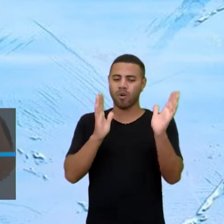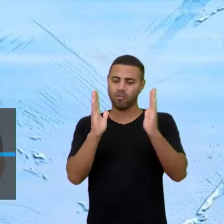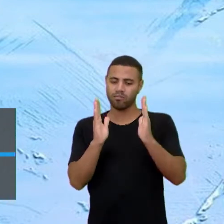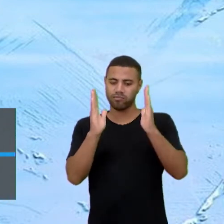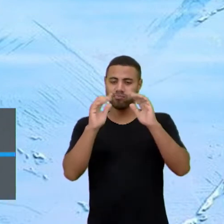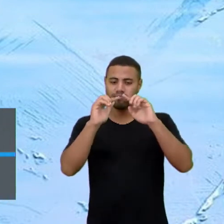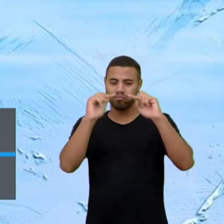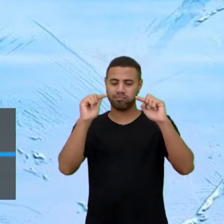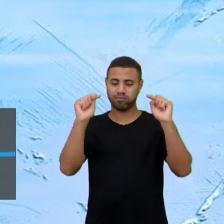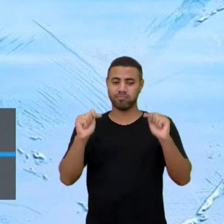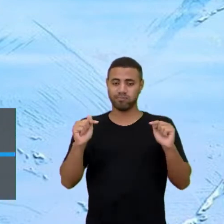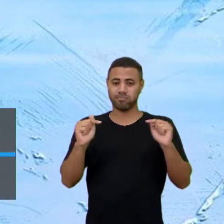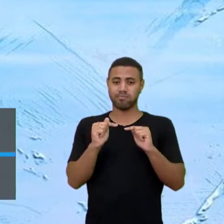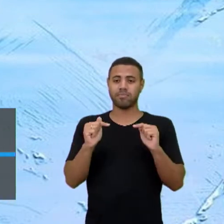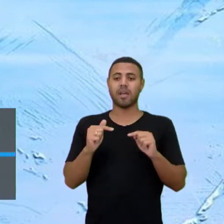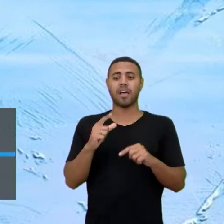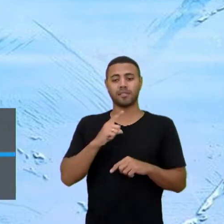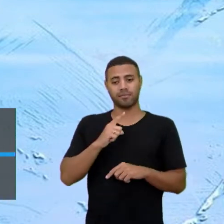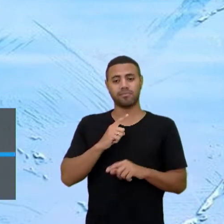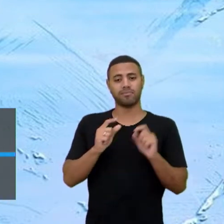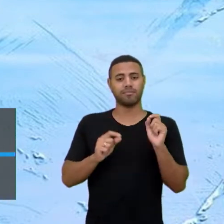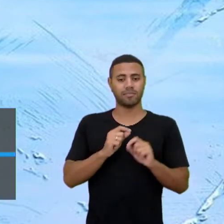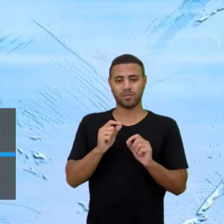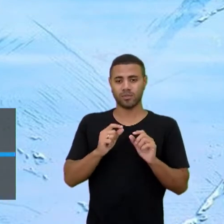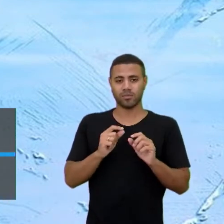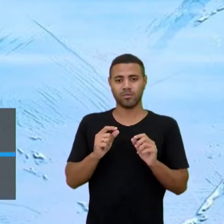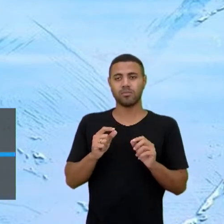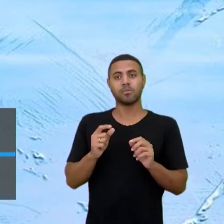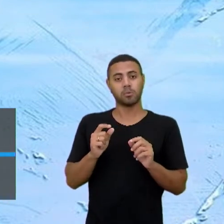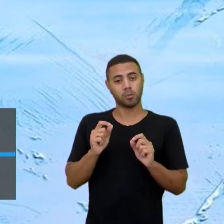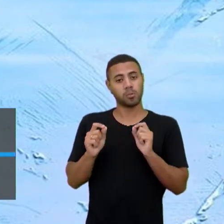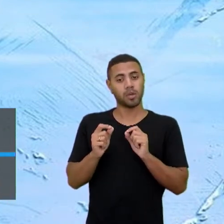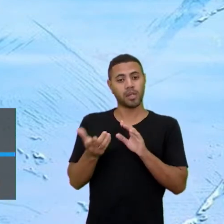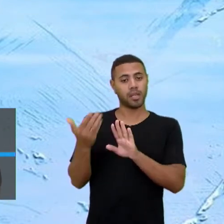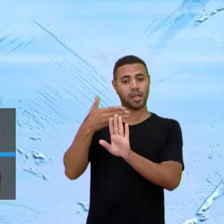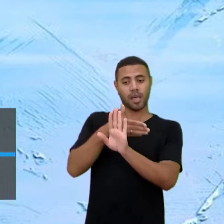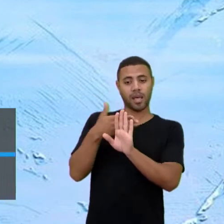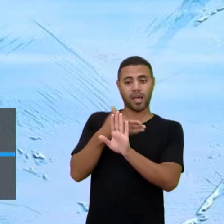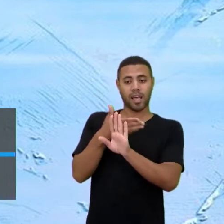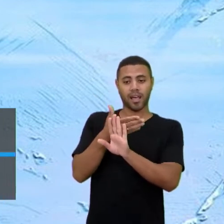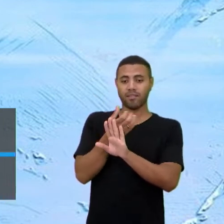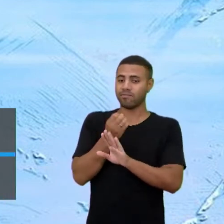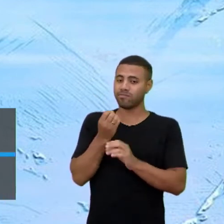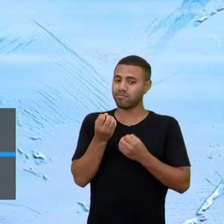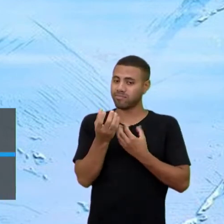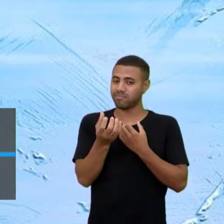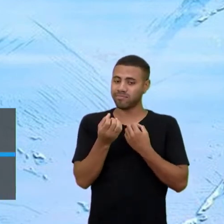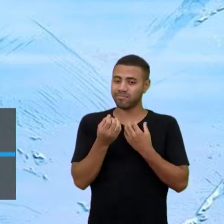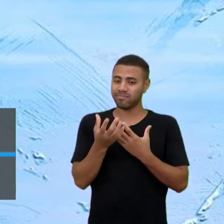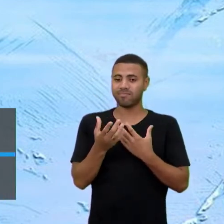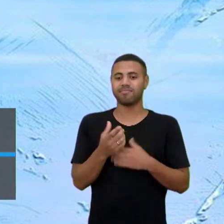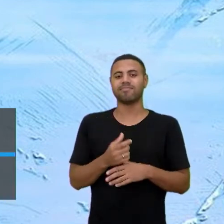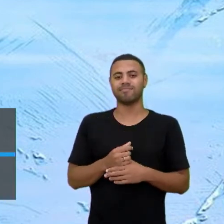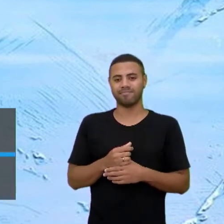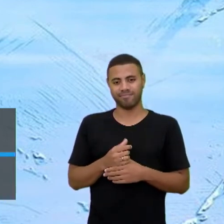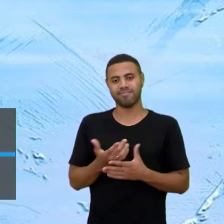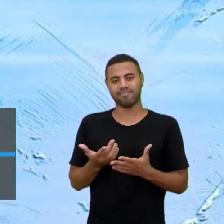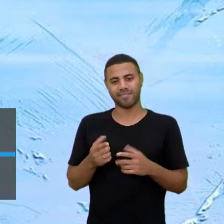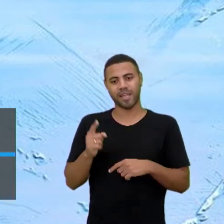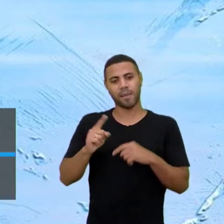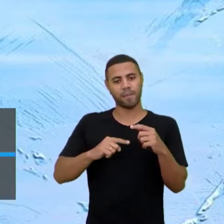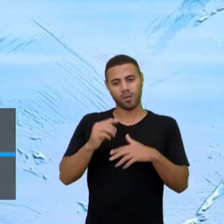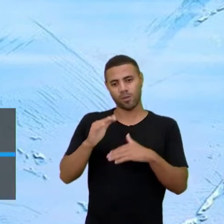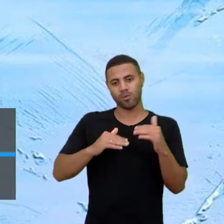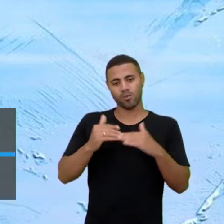da caixinha, tudo ali diz algo além do que o próprio produto que faz na prática, que é